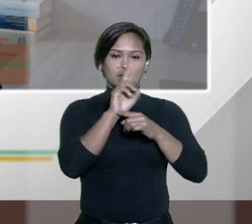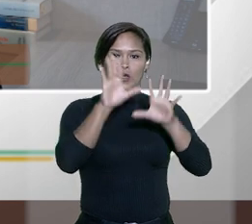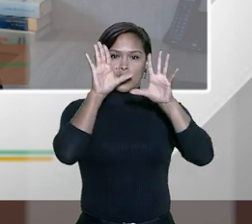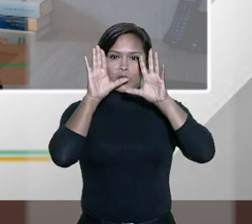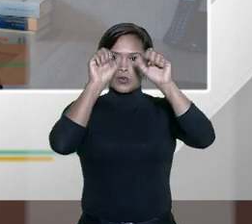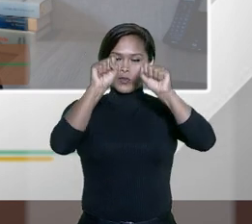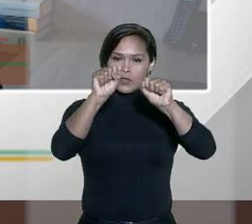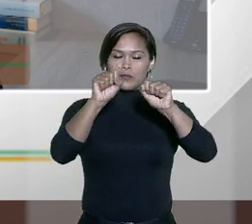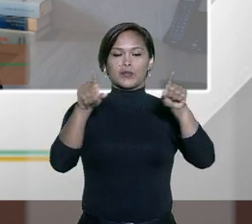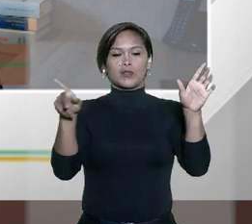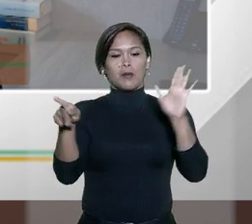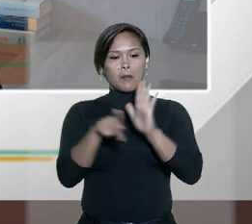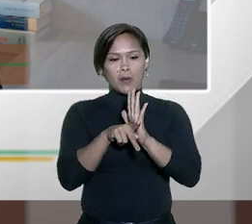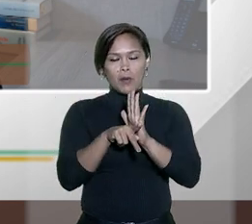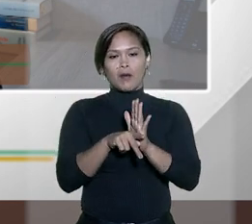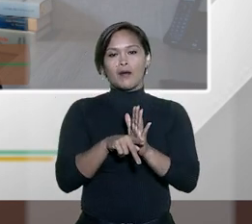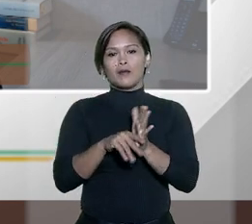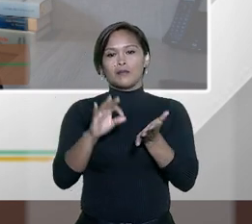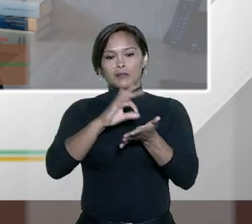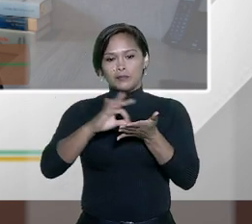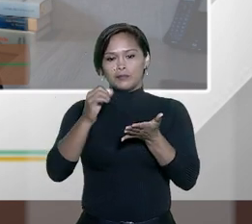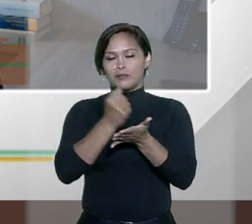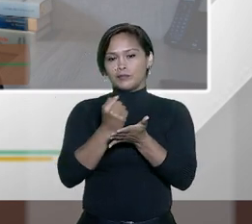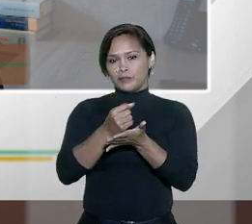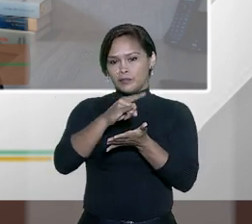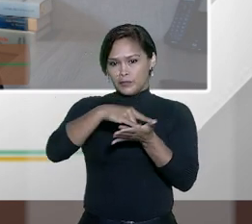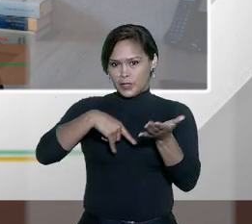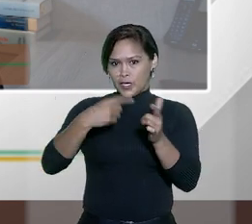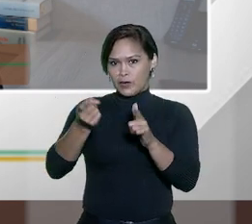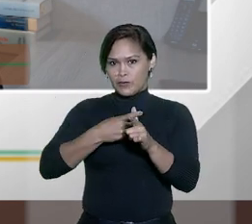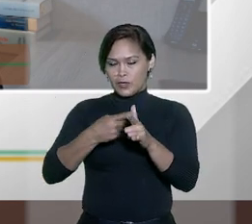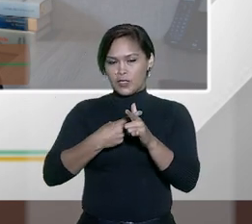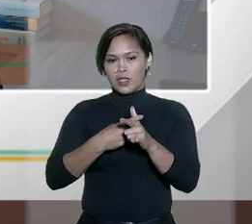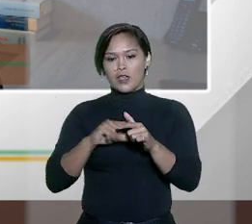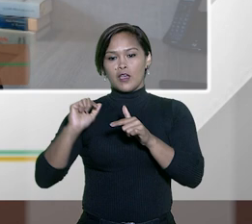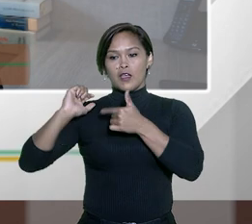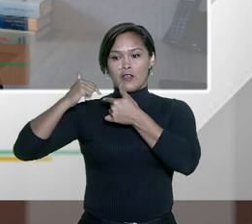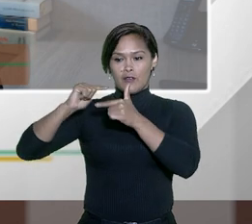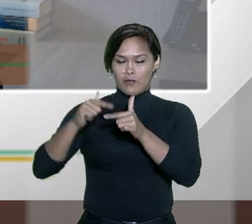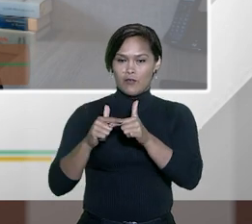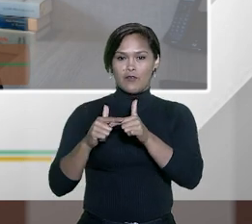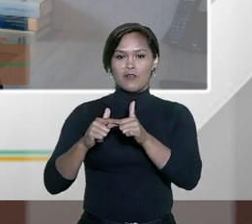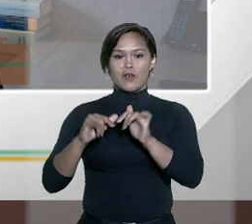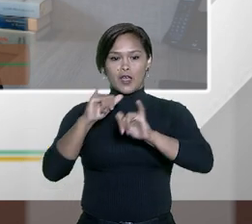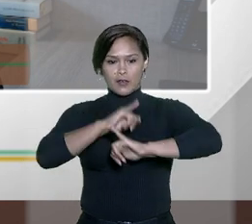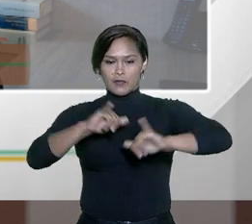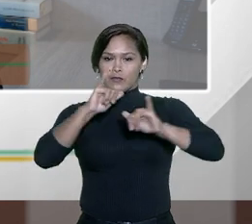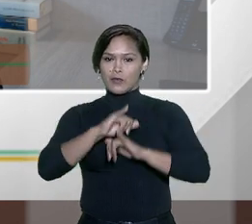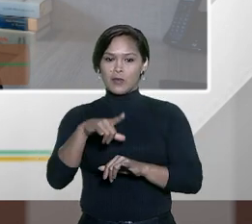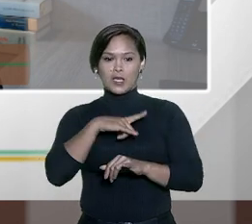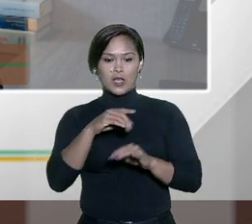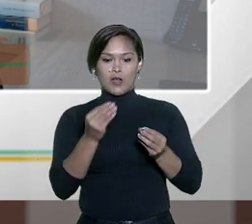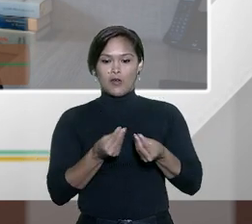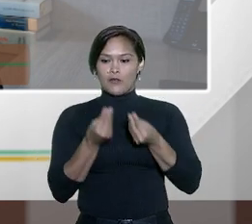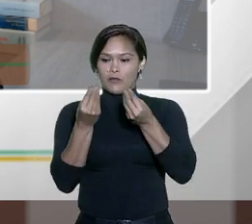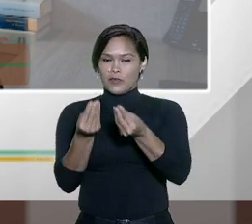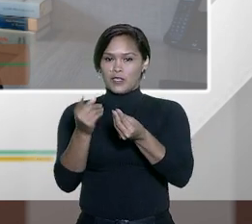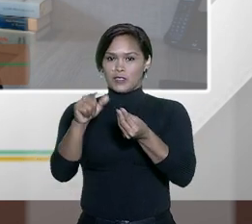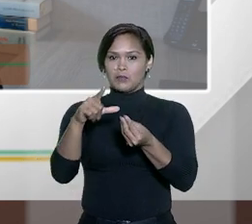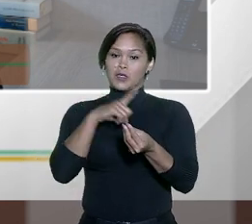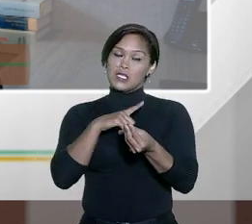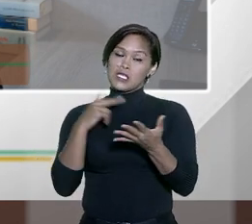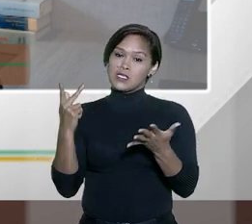né? Existe um departamento de precatórios dentro de cada tribunal, informando sobre os herdeiros que receberão aquele precatório. Inclusive,